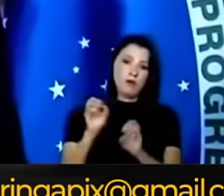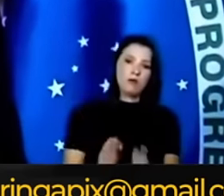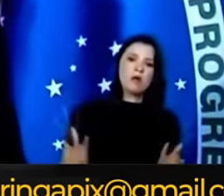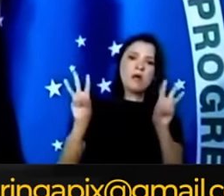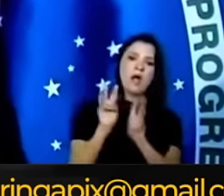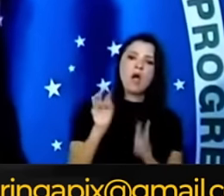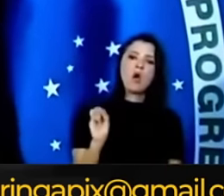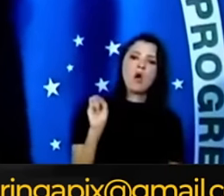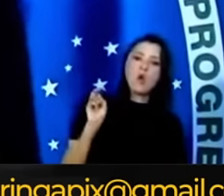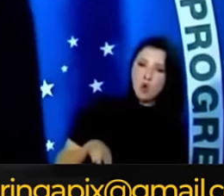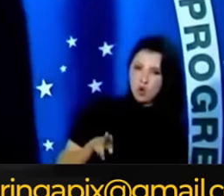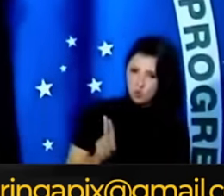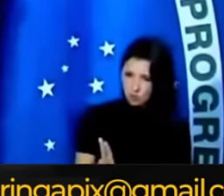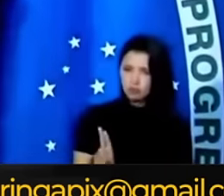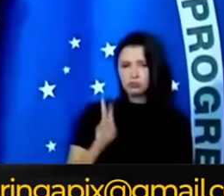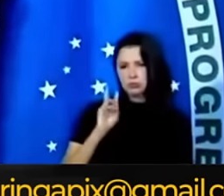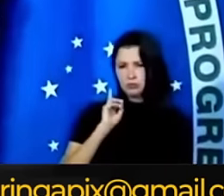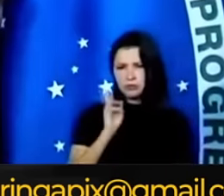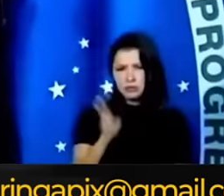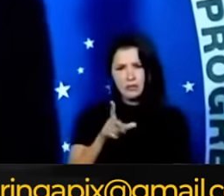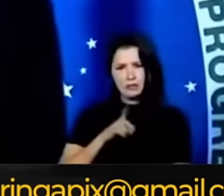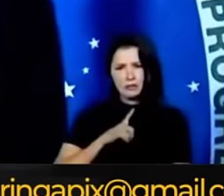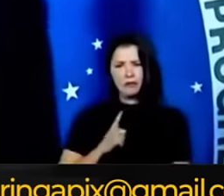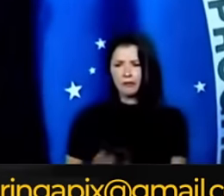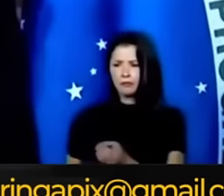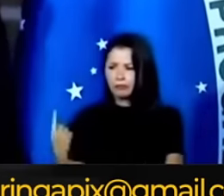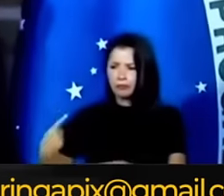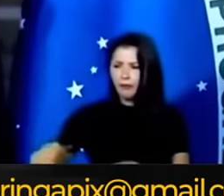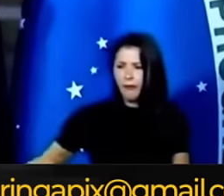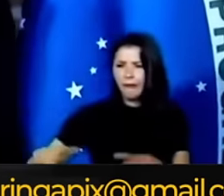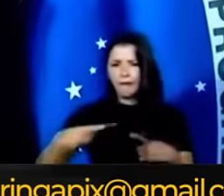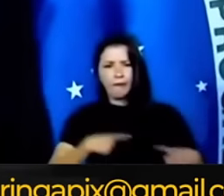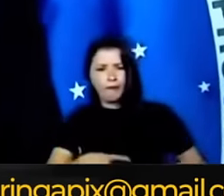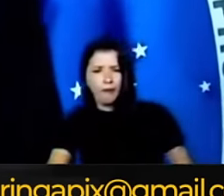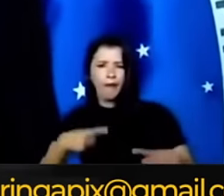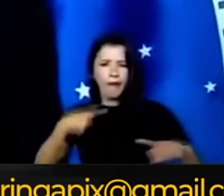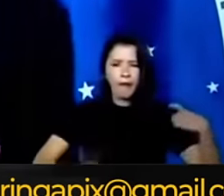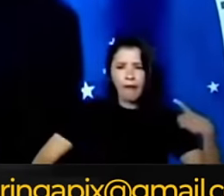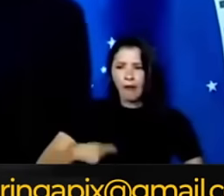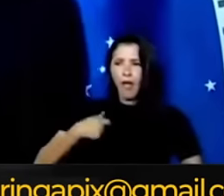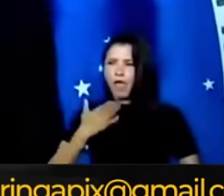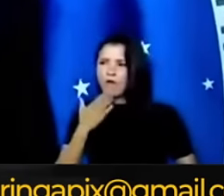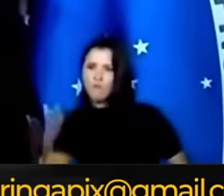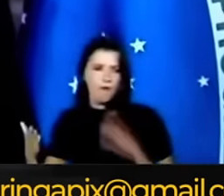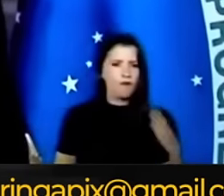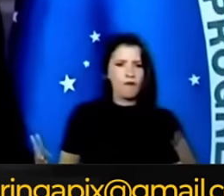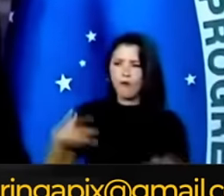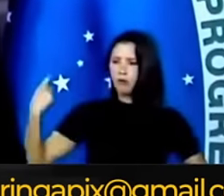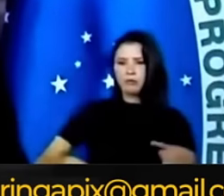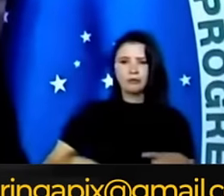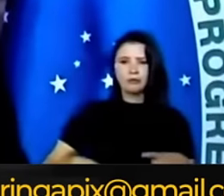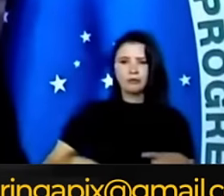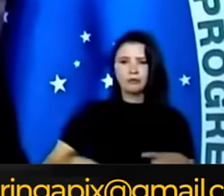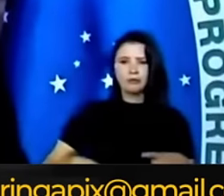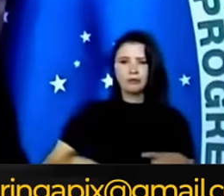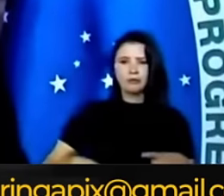criada Então se cada vez que tiver uma guerra a gente ficar discutindo eu tô com que eu tô com que não vai ter paz